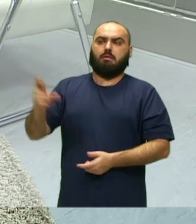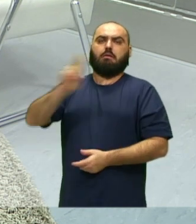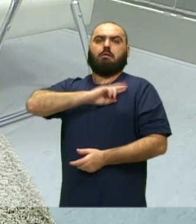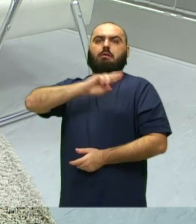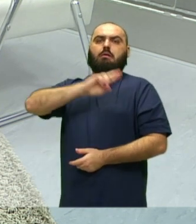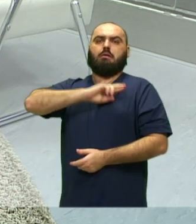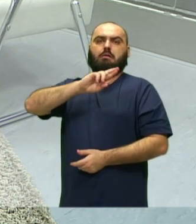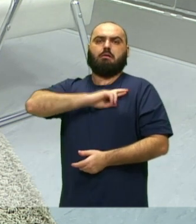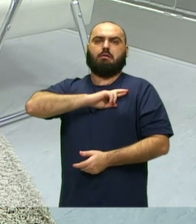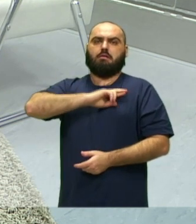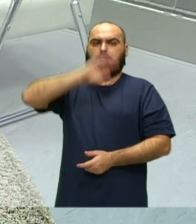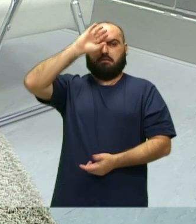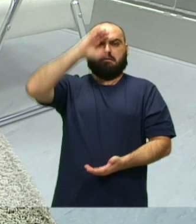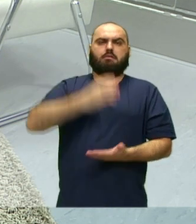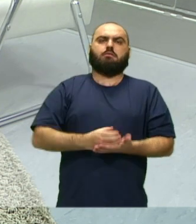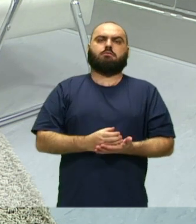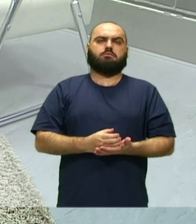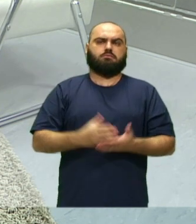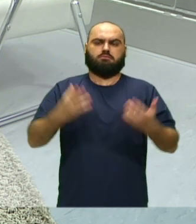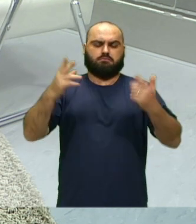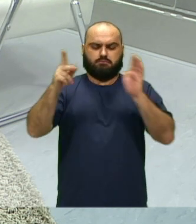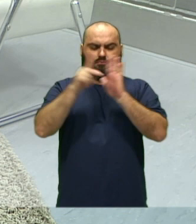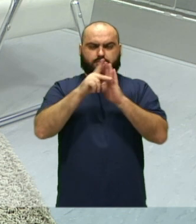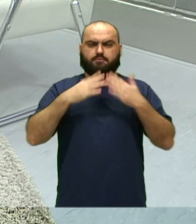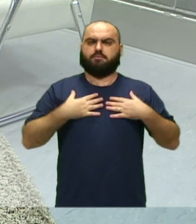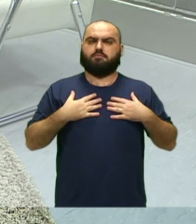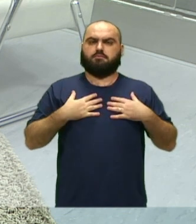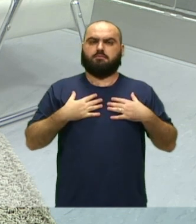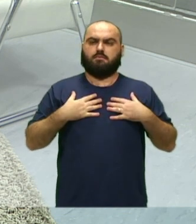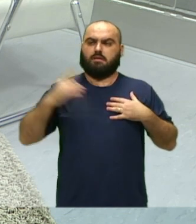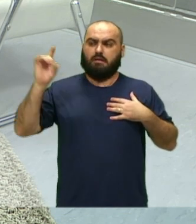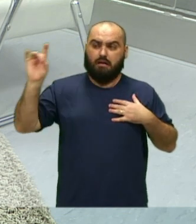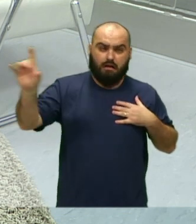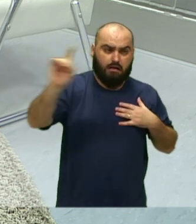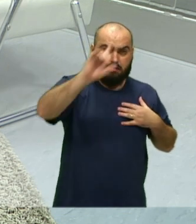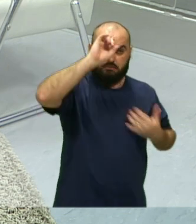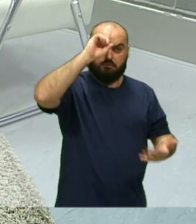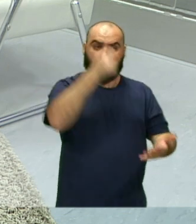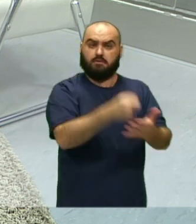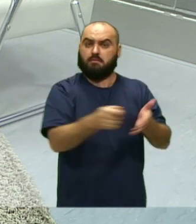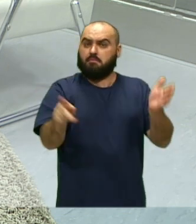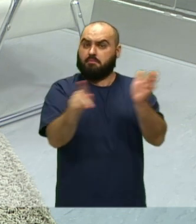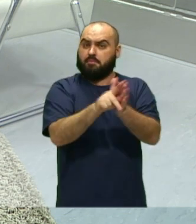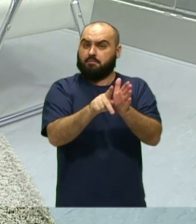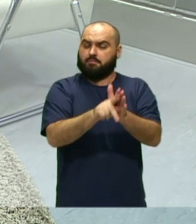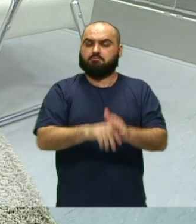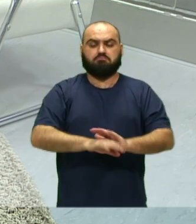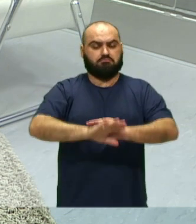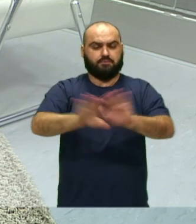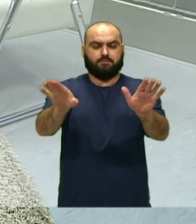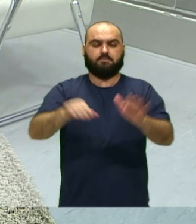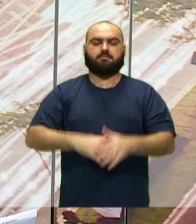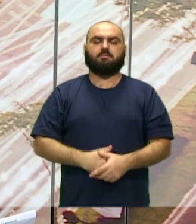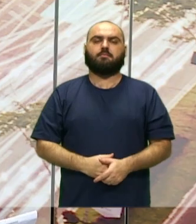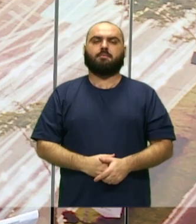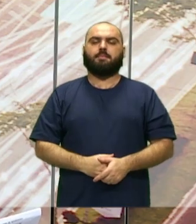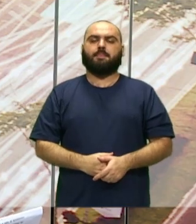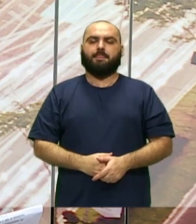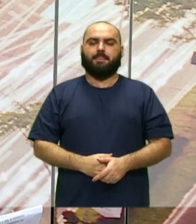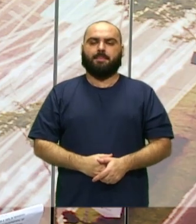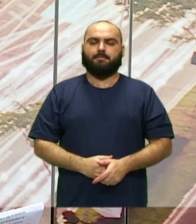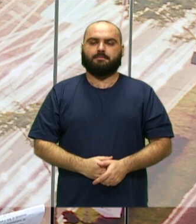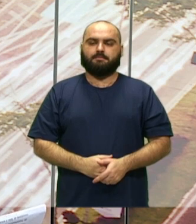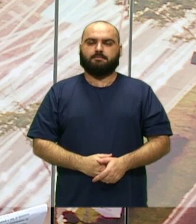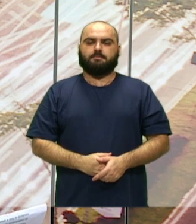das nossas convicções. Isso a gente usa para a gente. Para os outros, cada um decide por si. Vereadora, outro projeto de sua autoria com relação